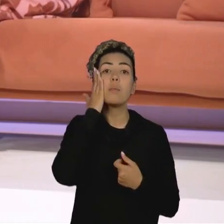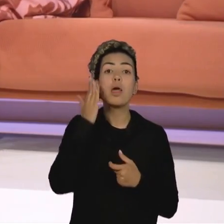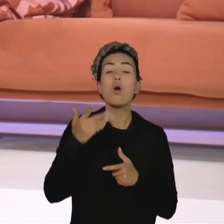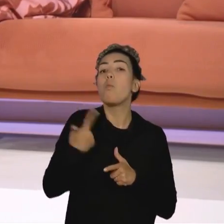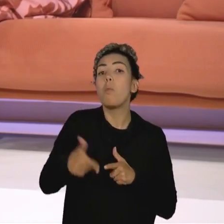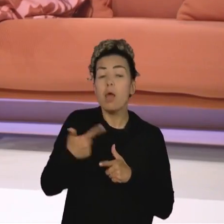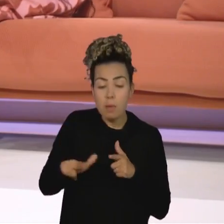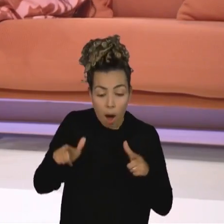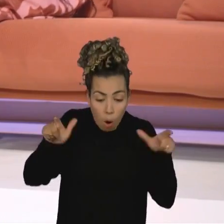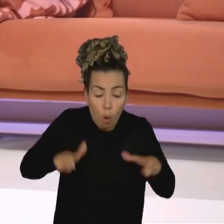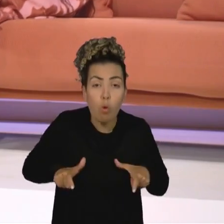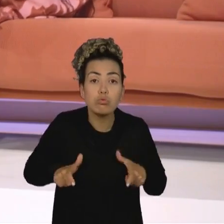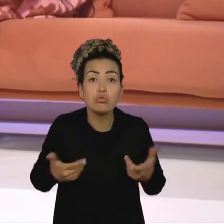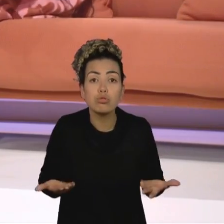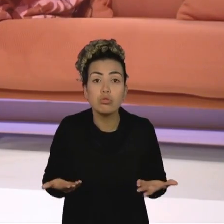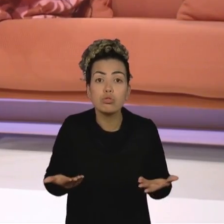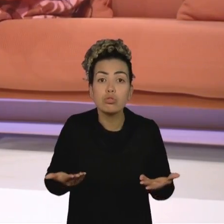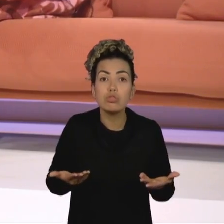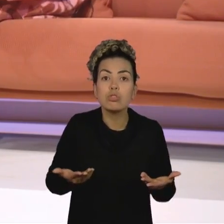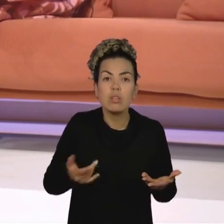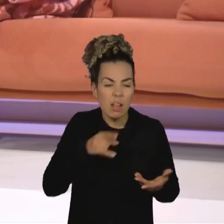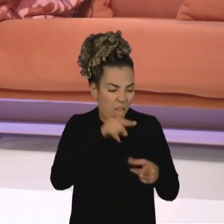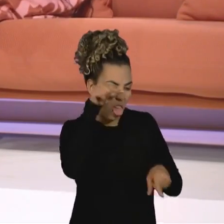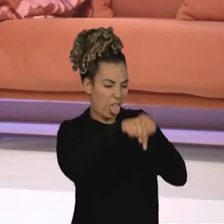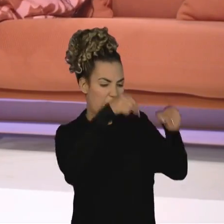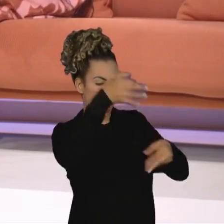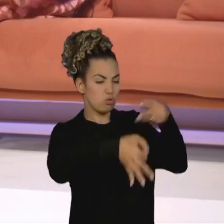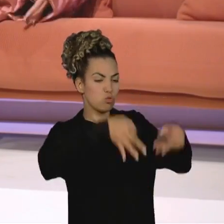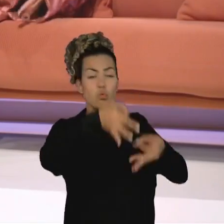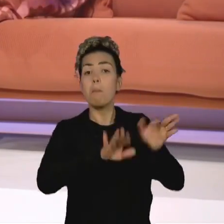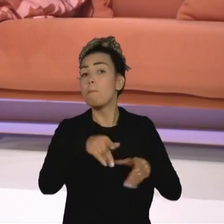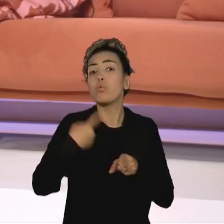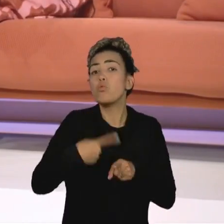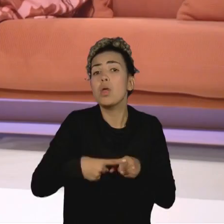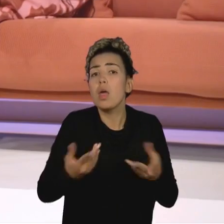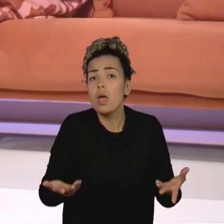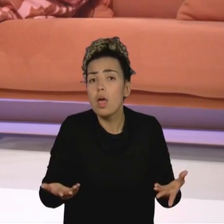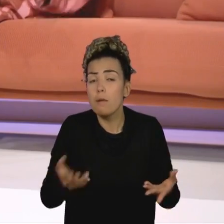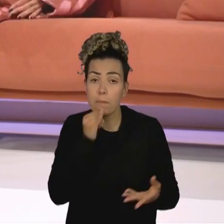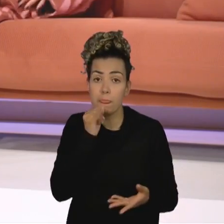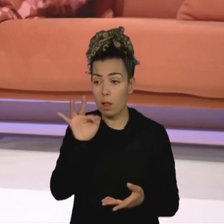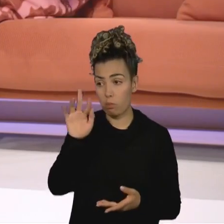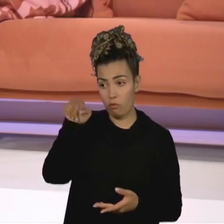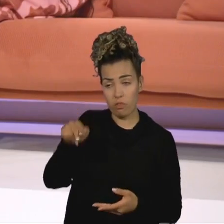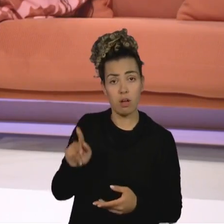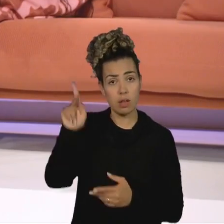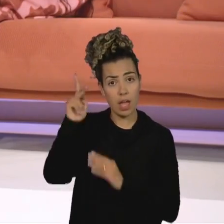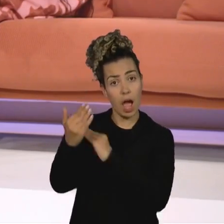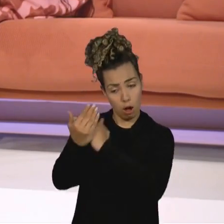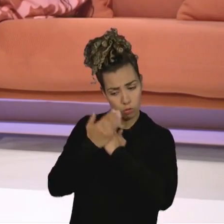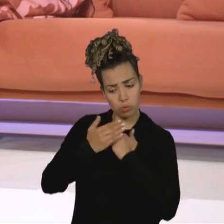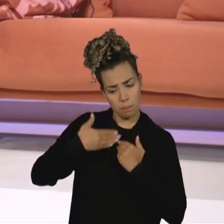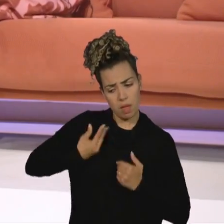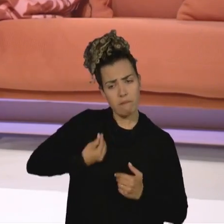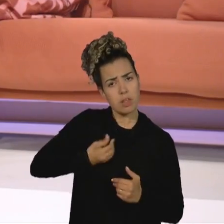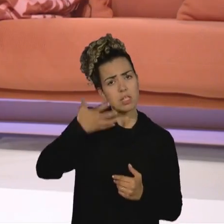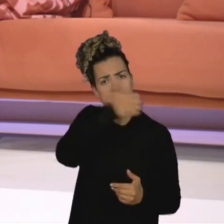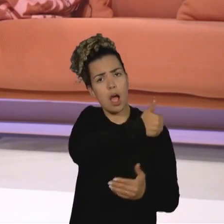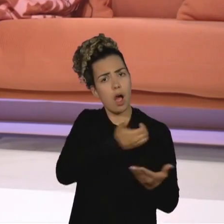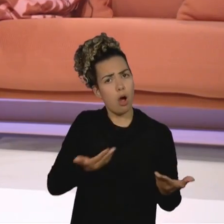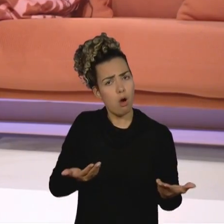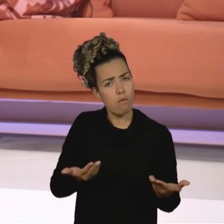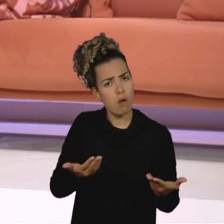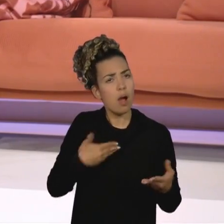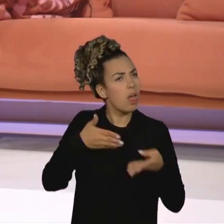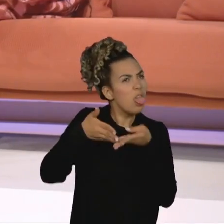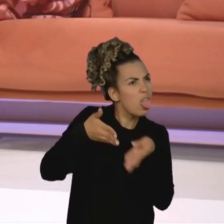na raiz, sabe? De onde tudo está dando errado, sabe? Assim como, por exemplo, o funk salvou a minha vida, eu acho que, infelizmente,